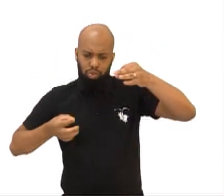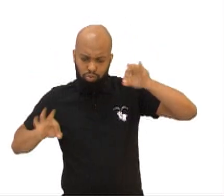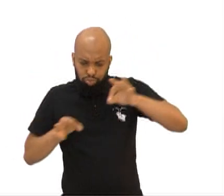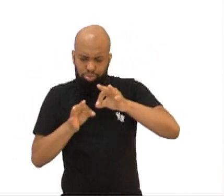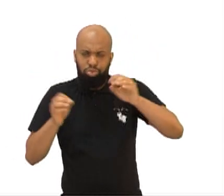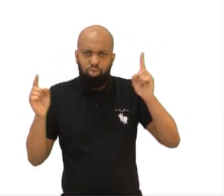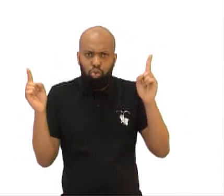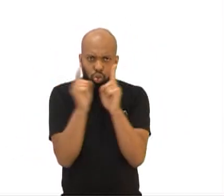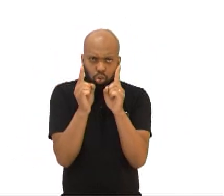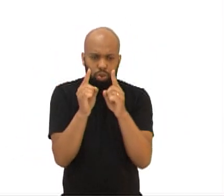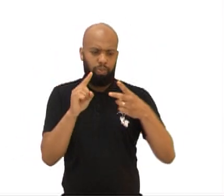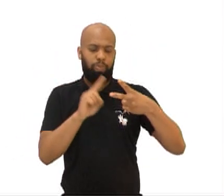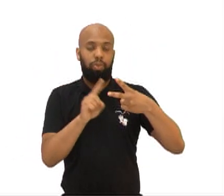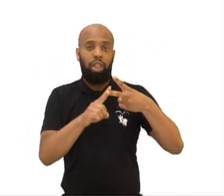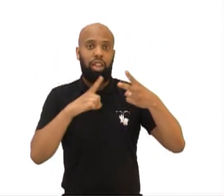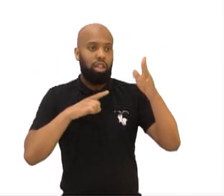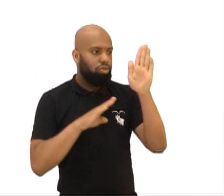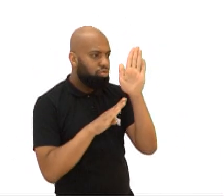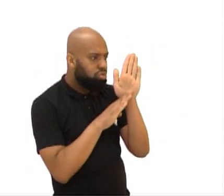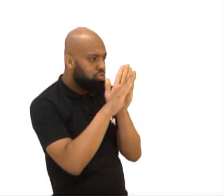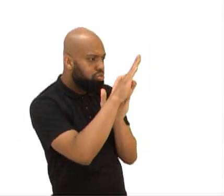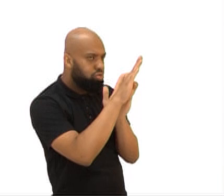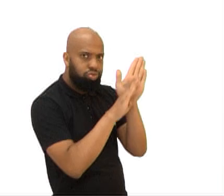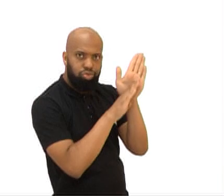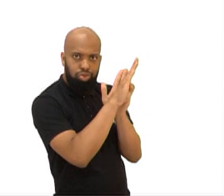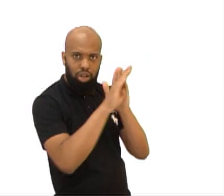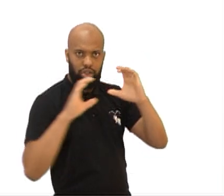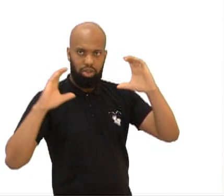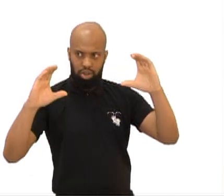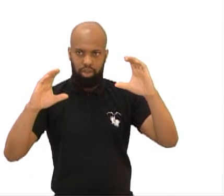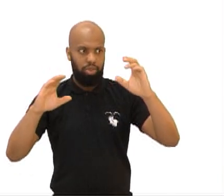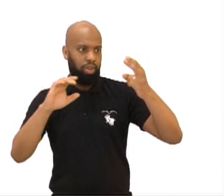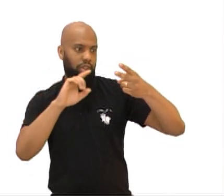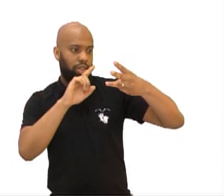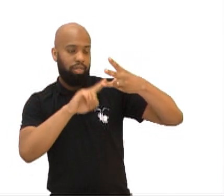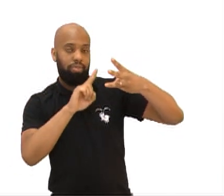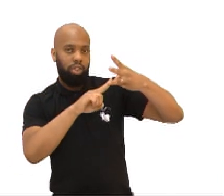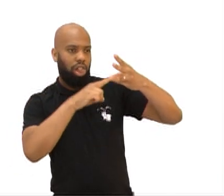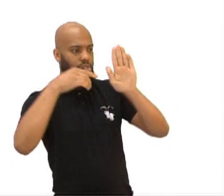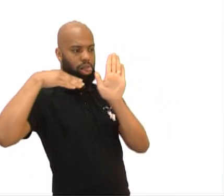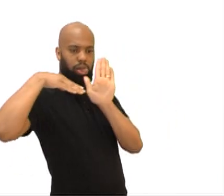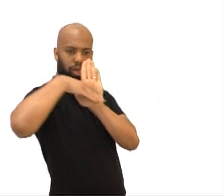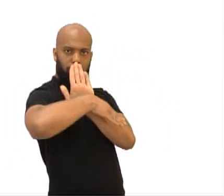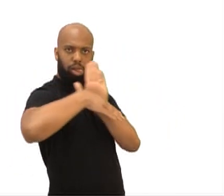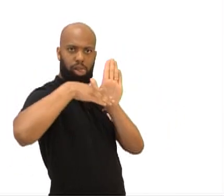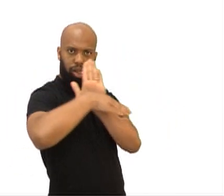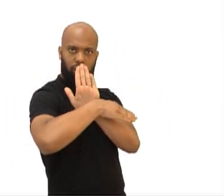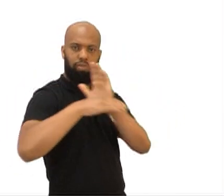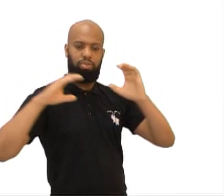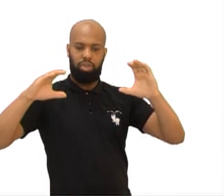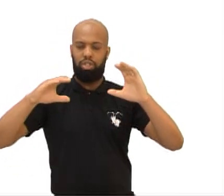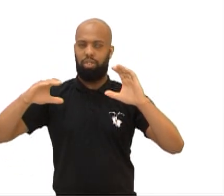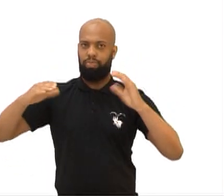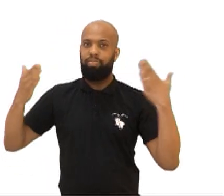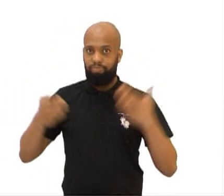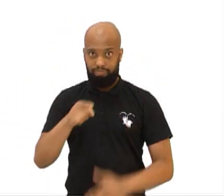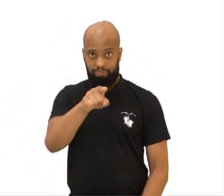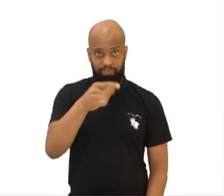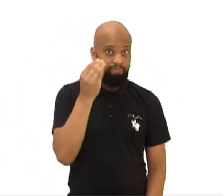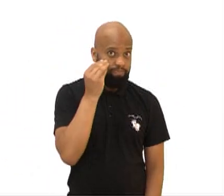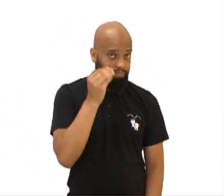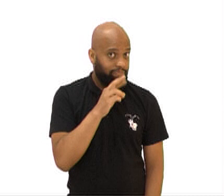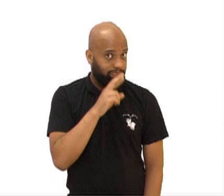é o crescimento da função. Ou letra C, é o decrescimento da função. E aí, vamos lá